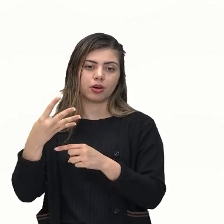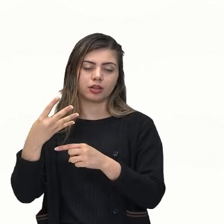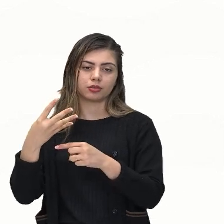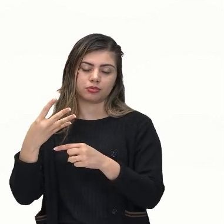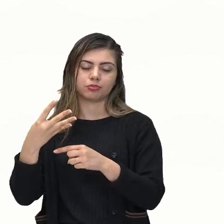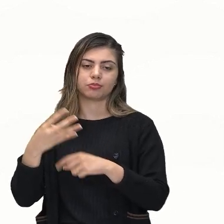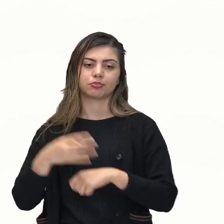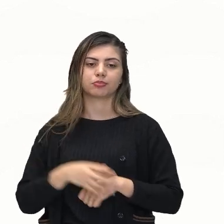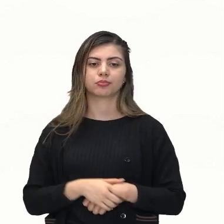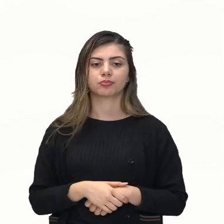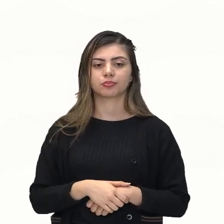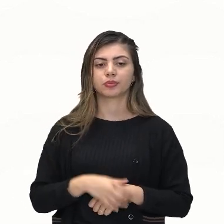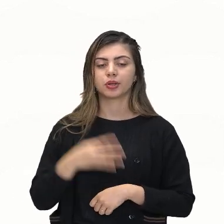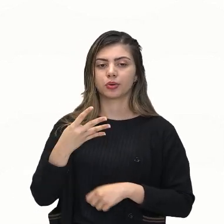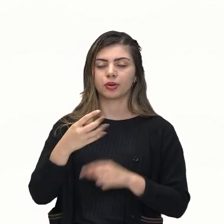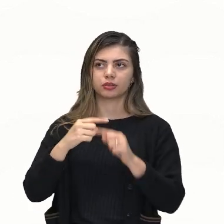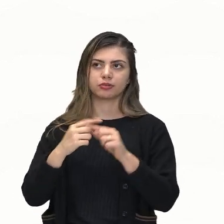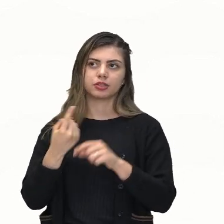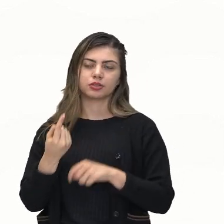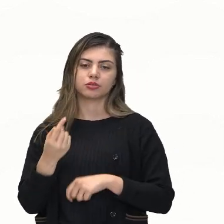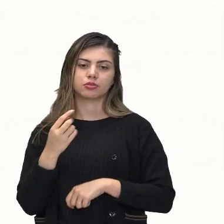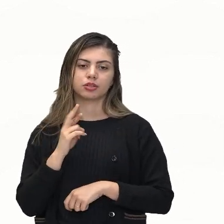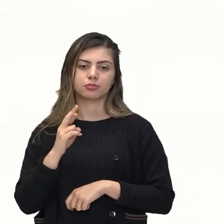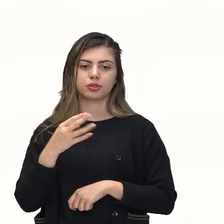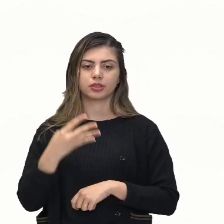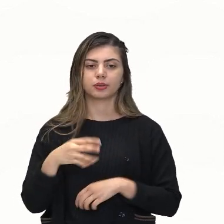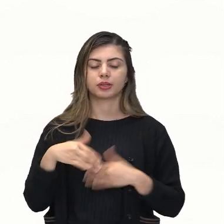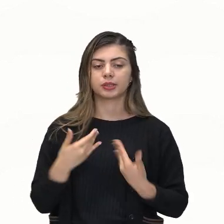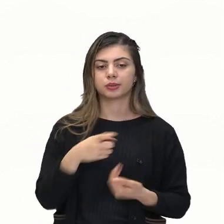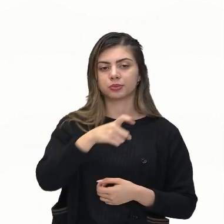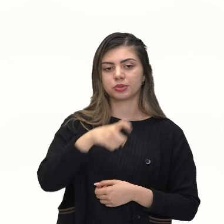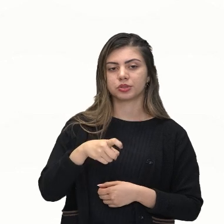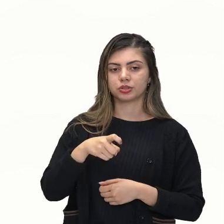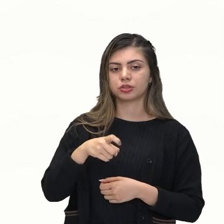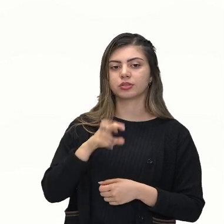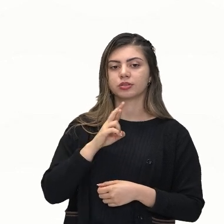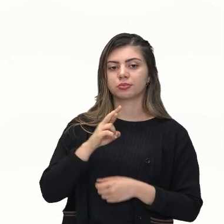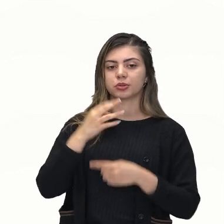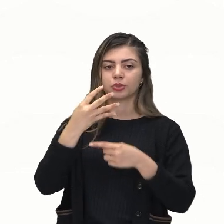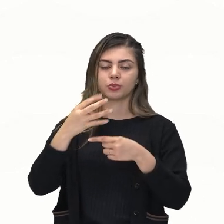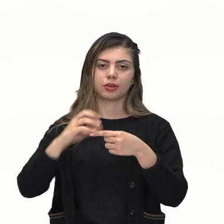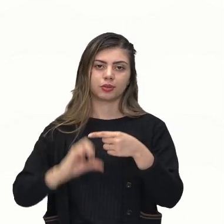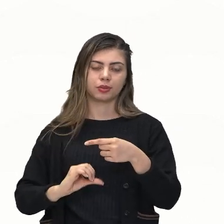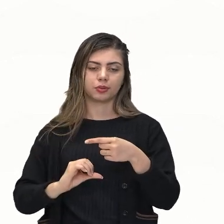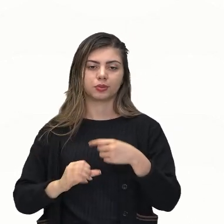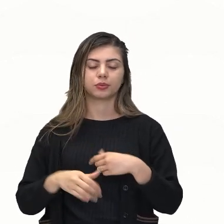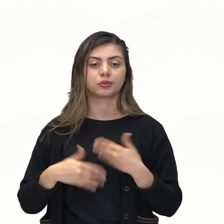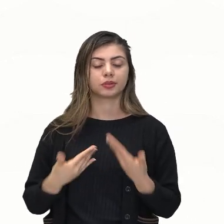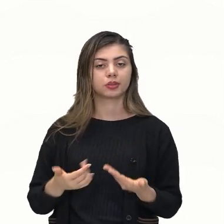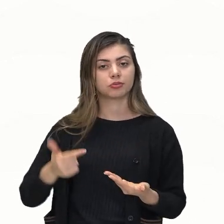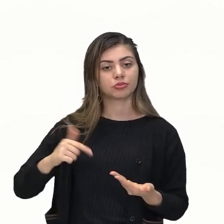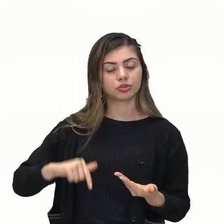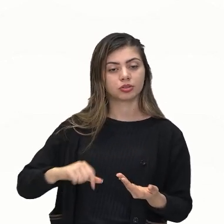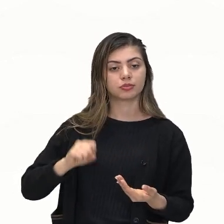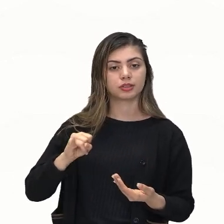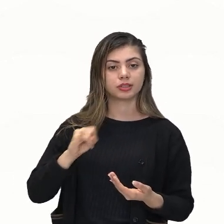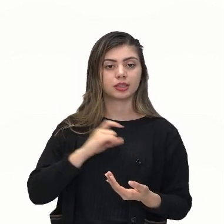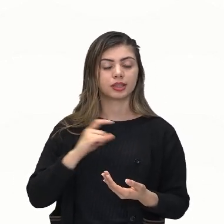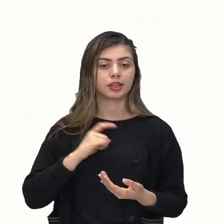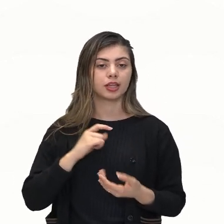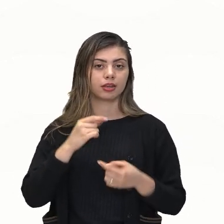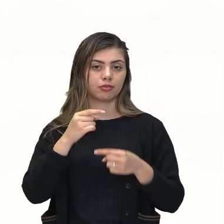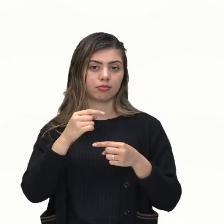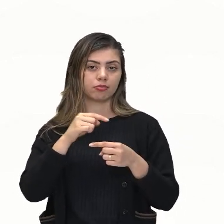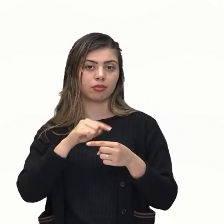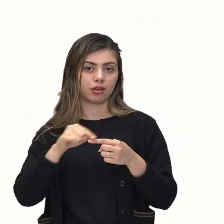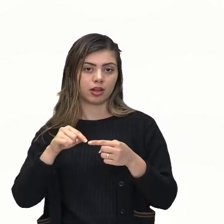é 4. Ou seja, x é igual a 4 nonos. De novo, deu fração? Beleza.